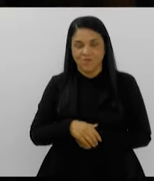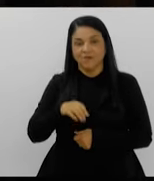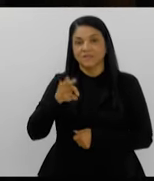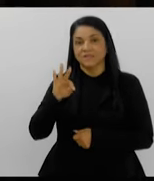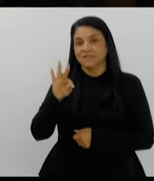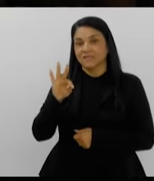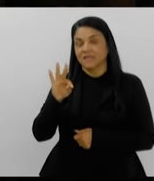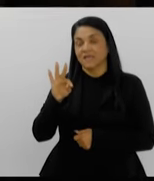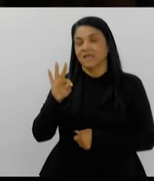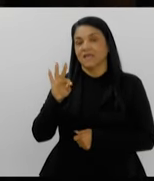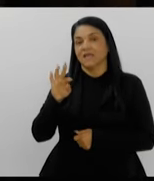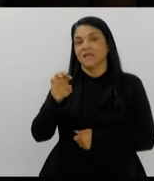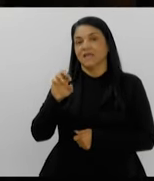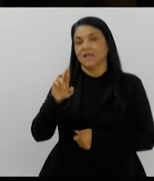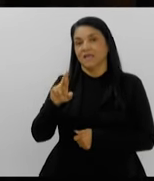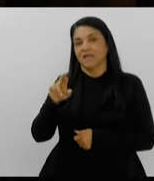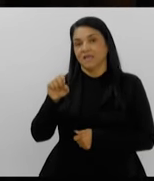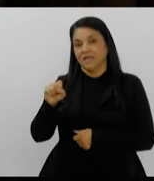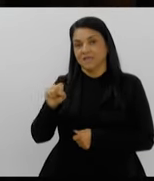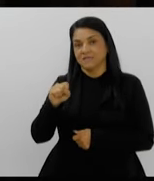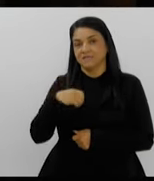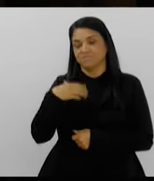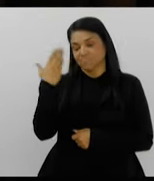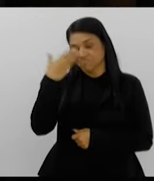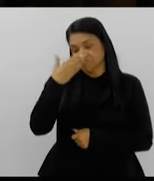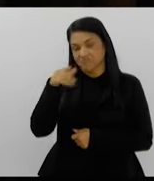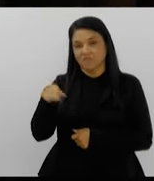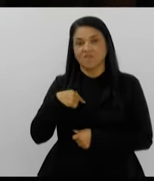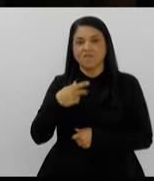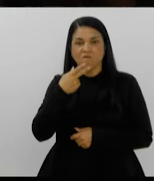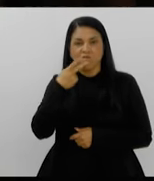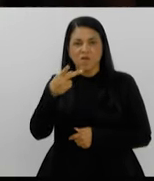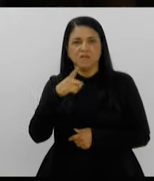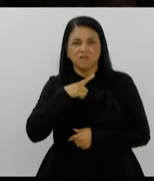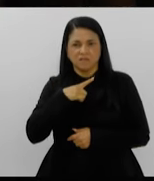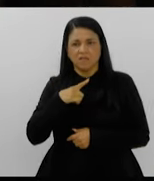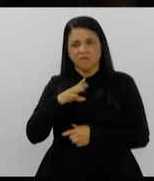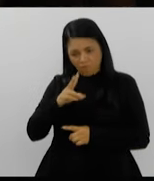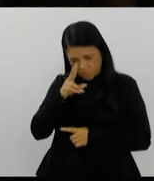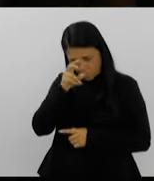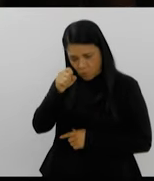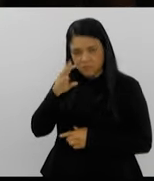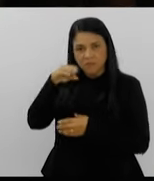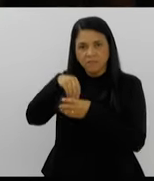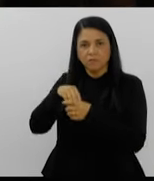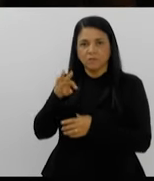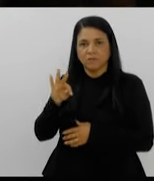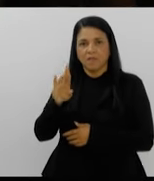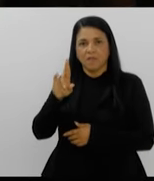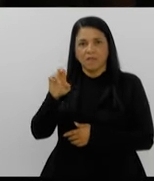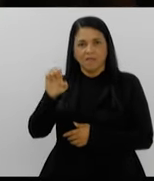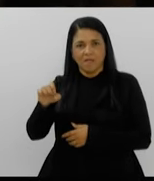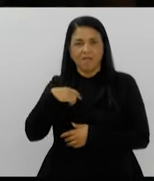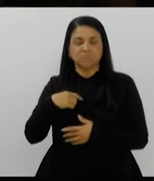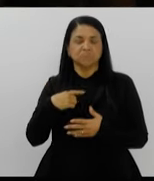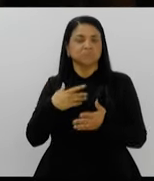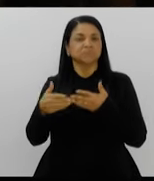o TRS cega. O próprio Eduardo Paes arrota por aí dizendo que tem força no TRE e faz o que bem quer.